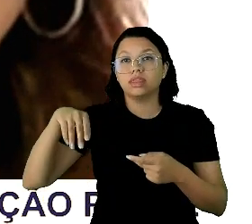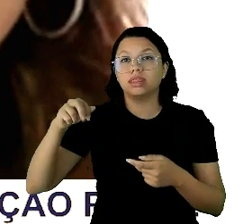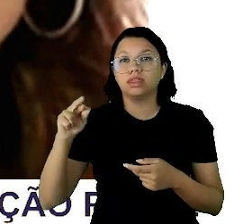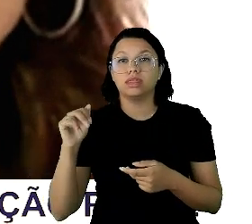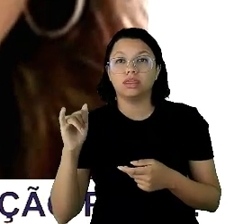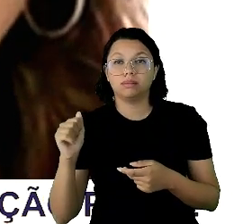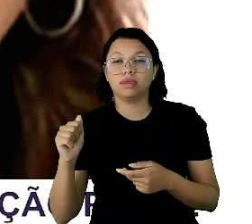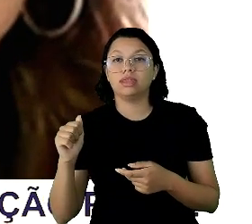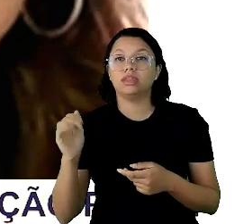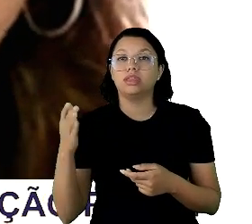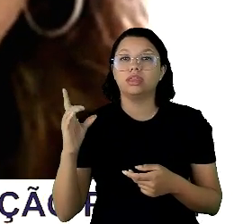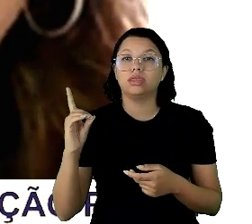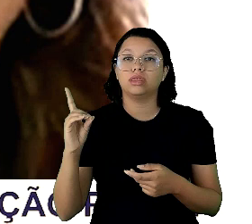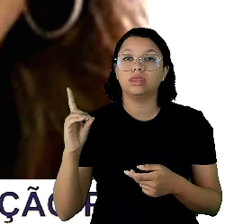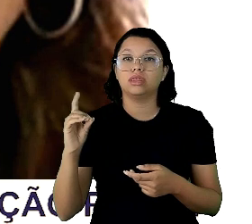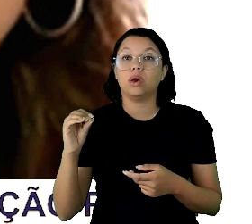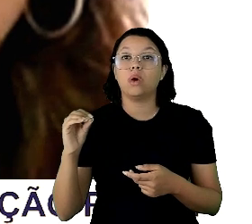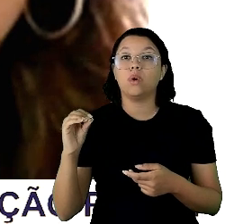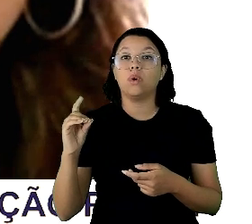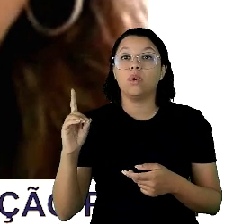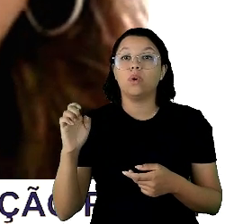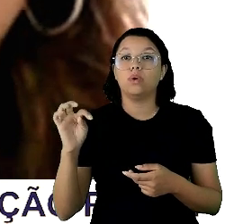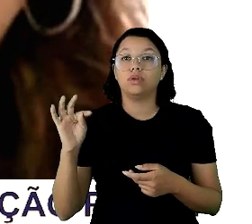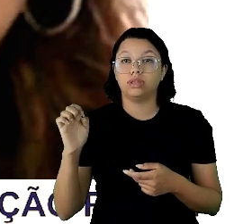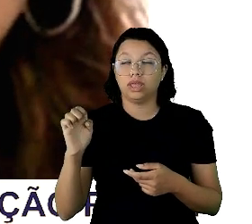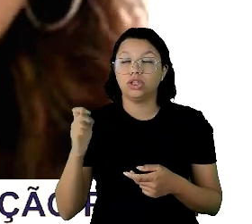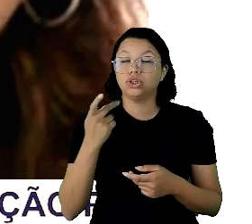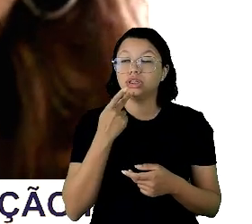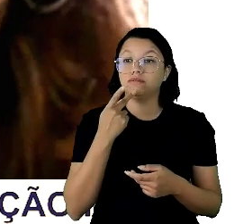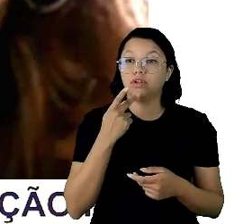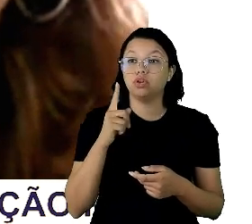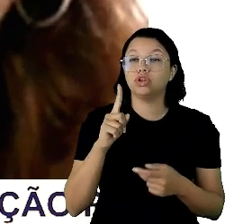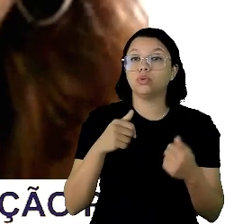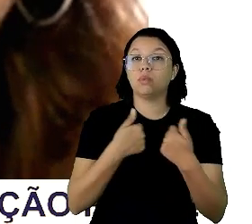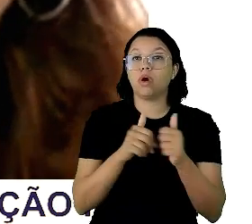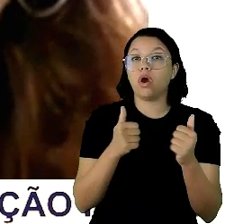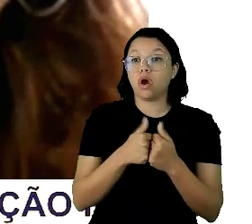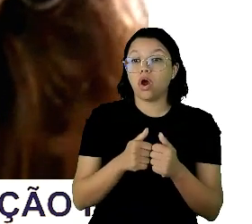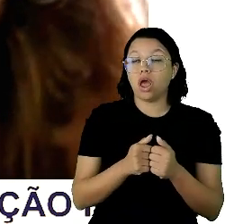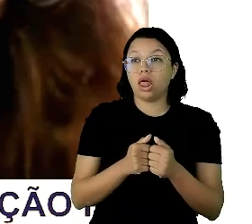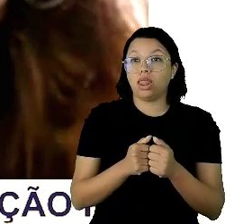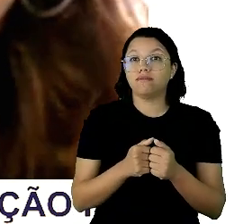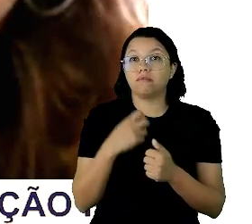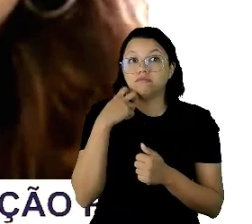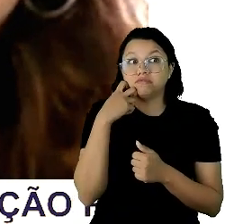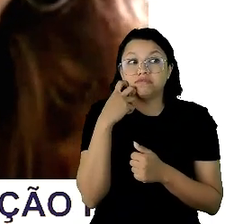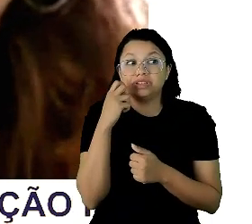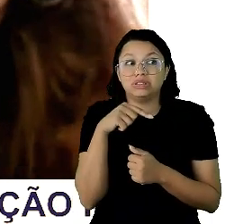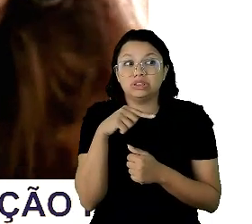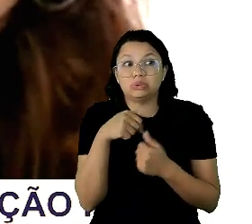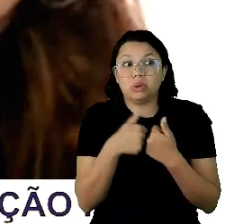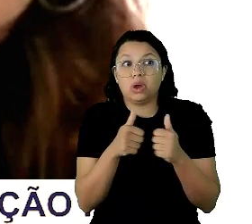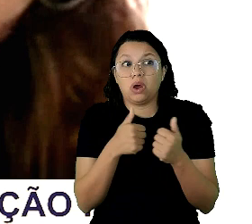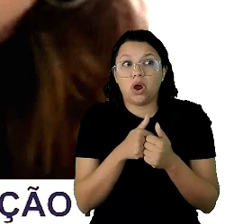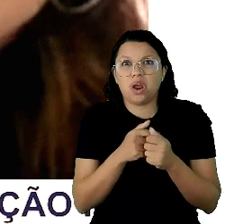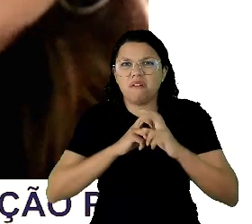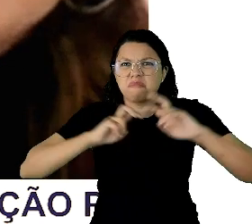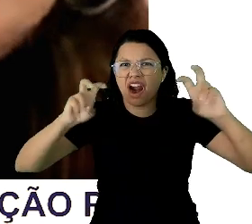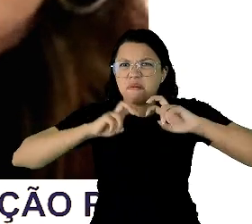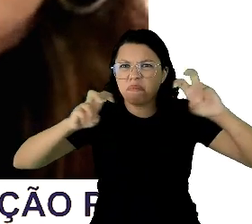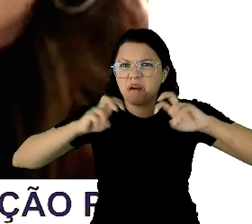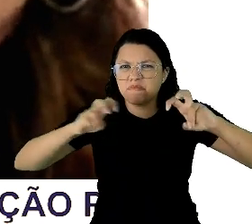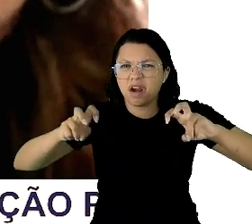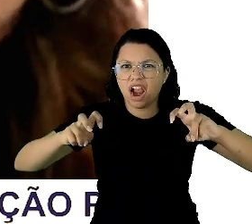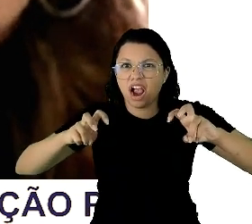vez ela foi constrangida no ônibus, aí ela pegou a bolsa e deu na cara dele e fez um escândalo. O pessoal do ônibus reagiu junto e ele logo desceu.